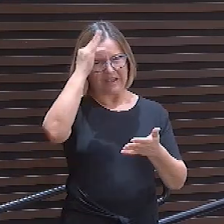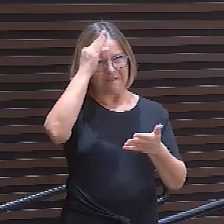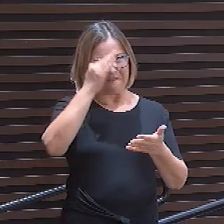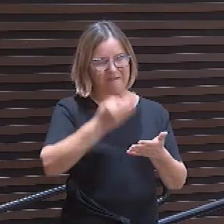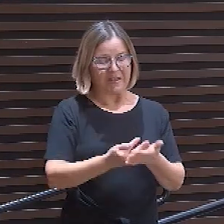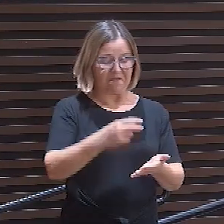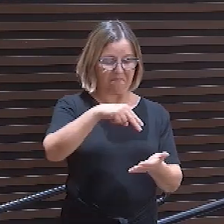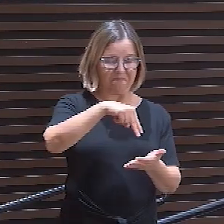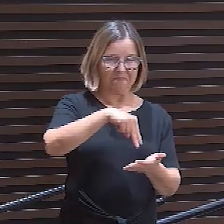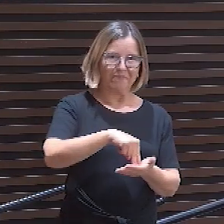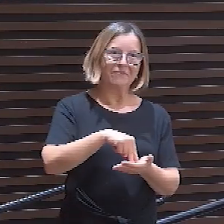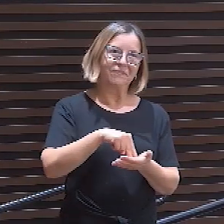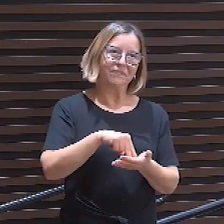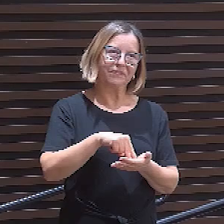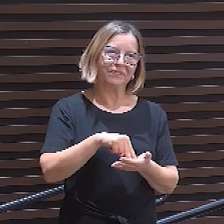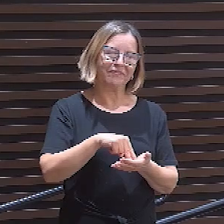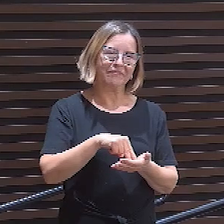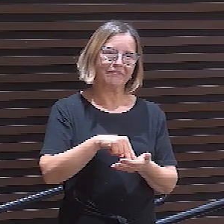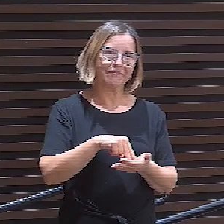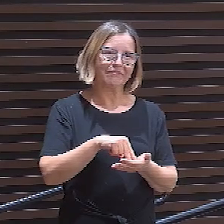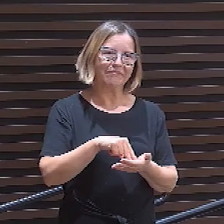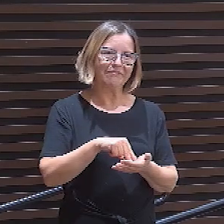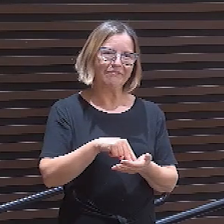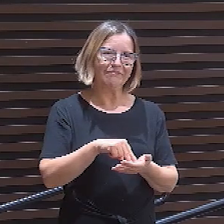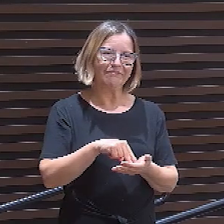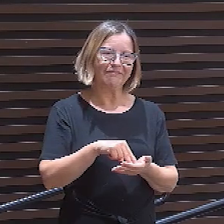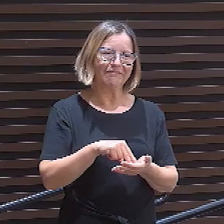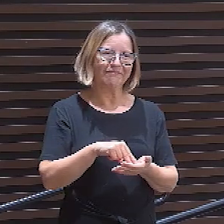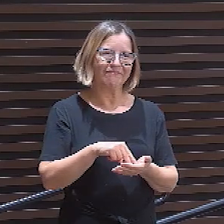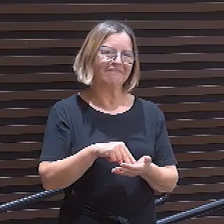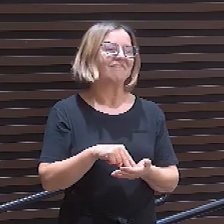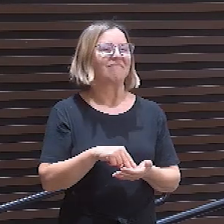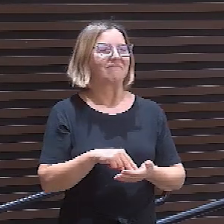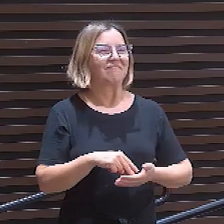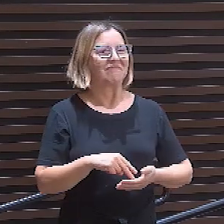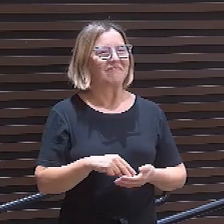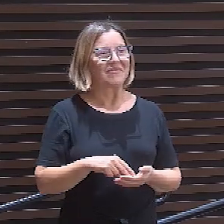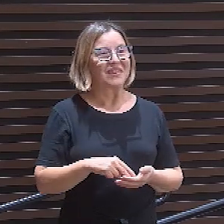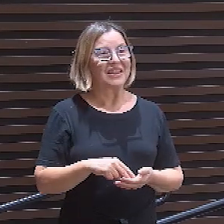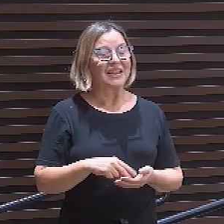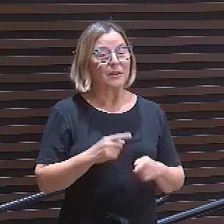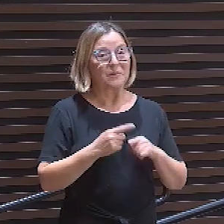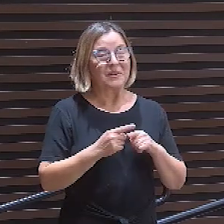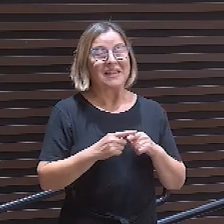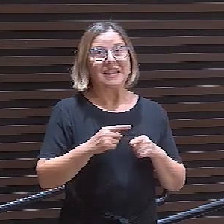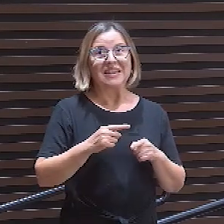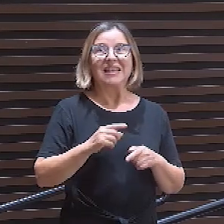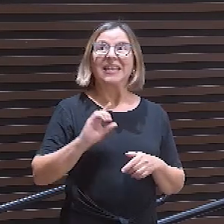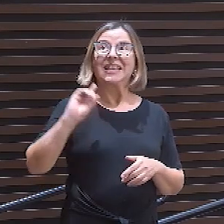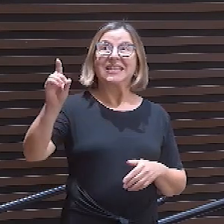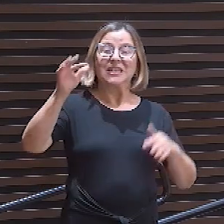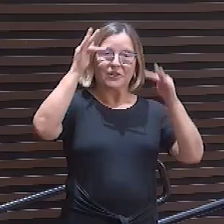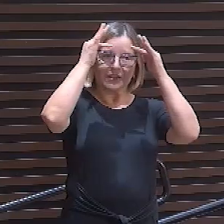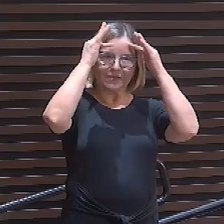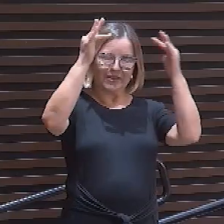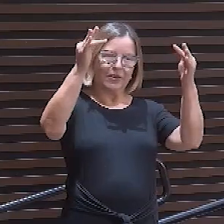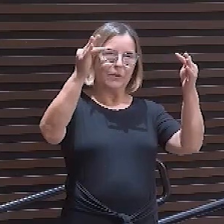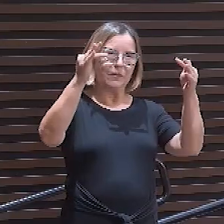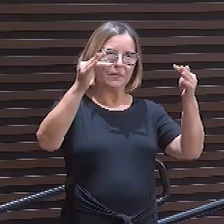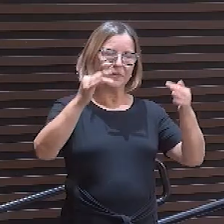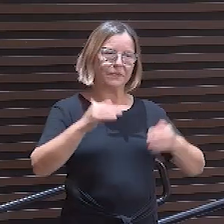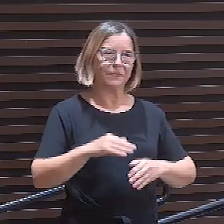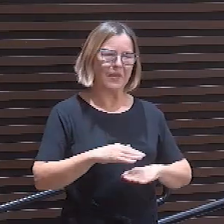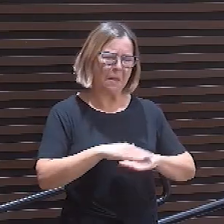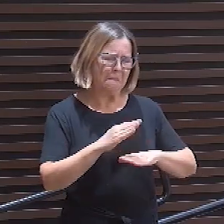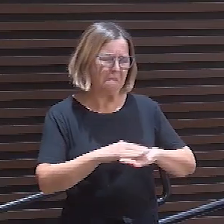é firme, ela contempla a fidelidade de Deus mais do que a ira dos homens. Nós